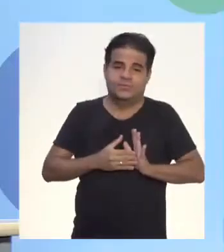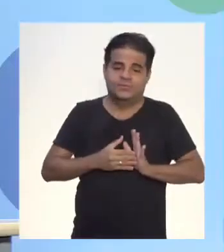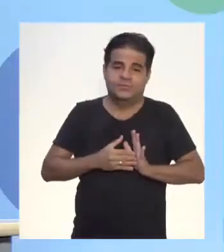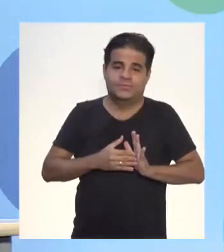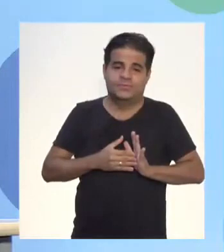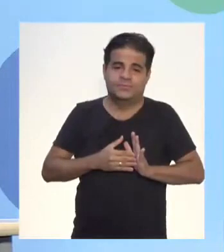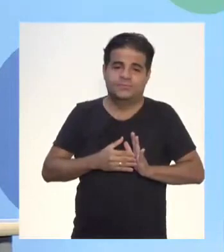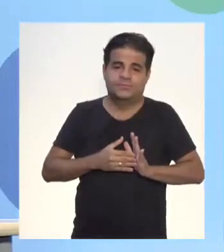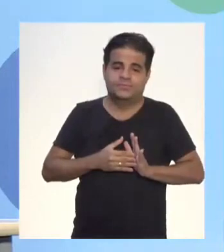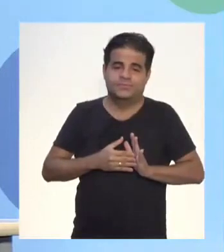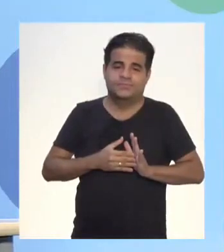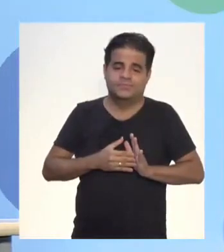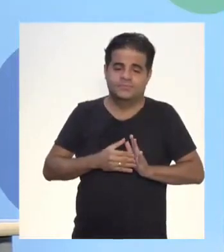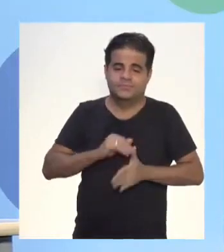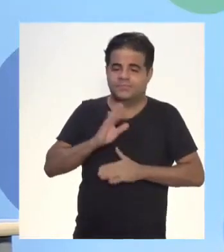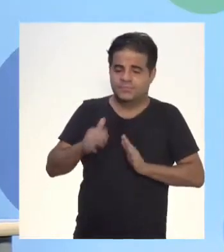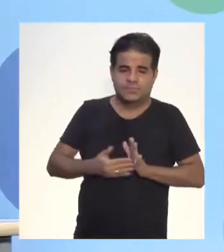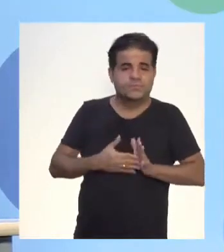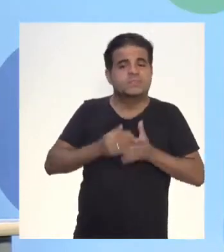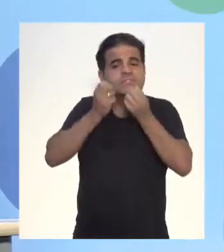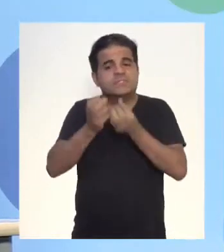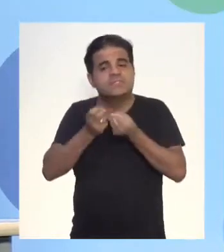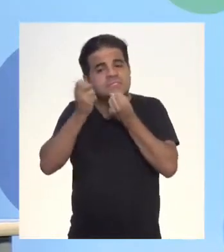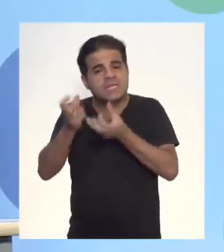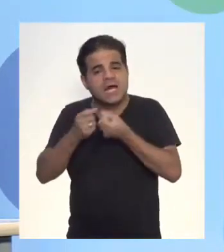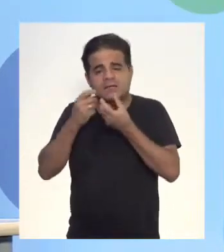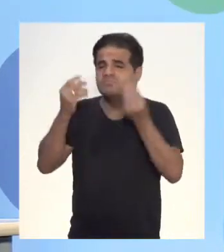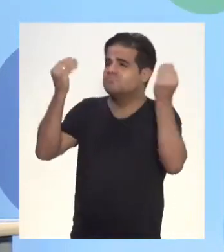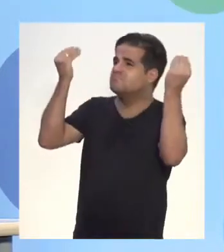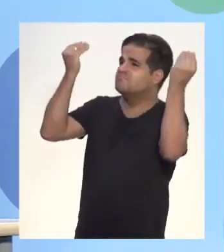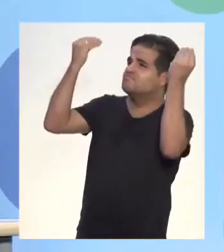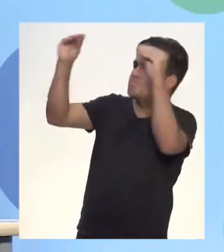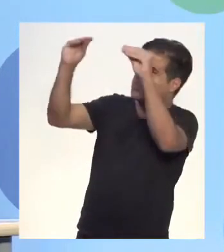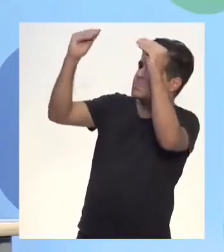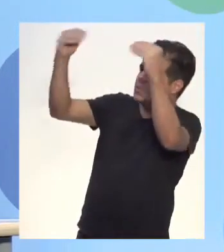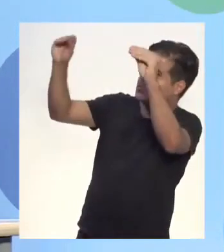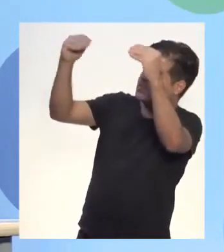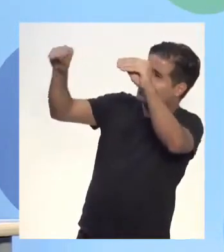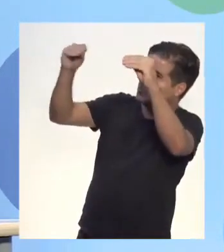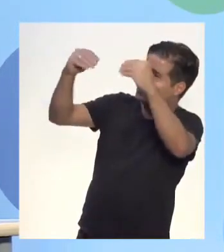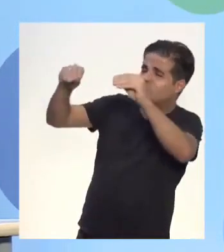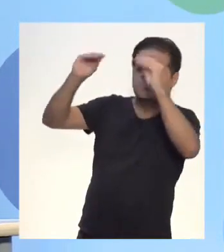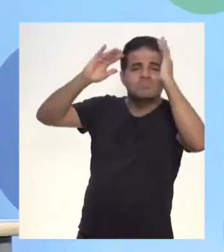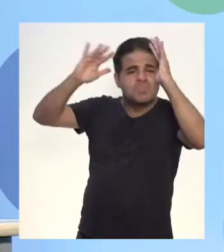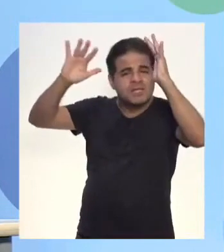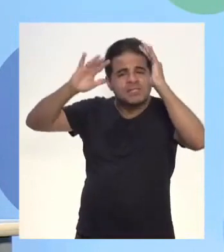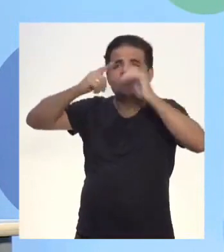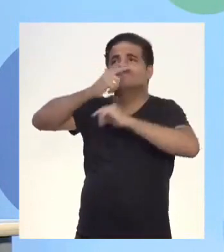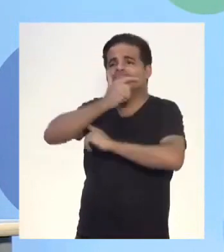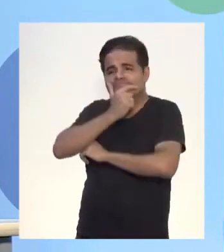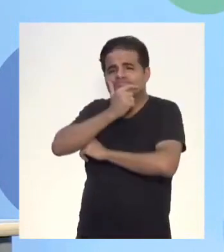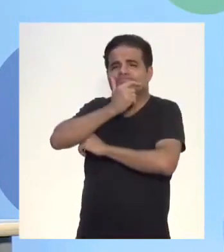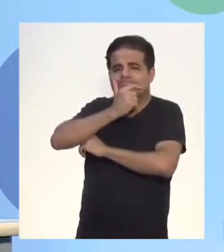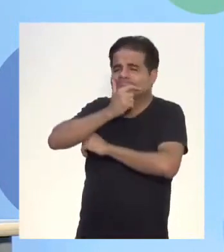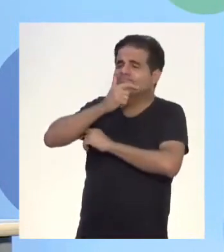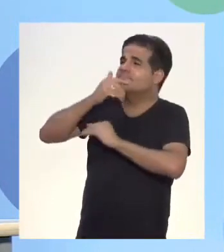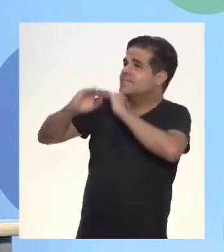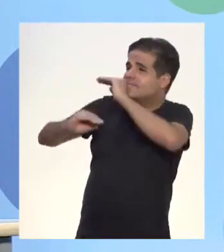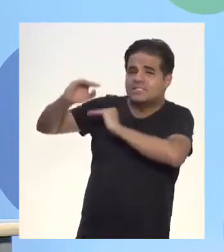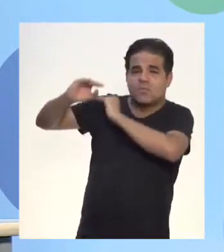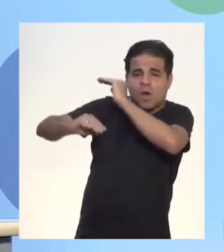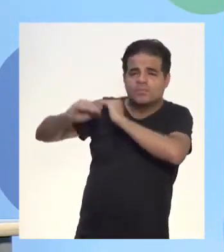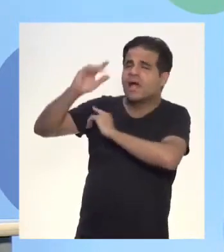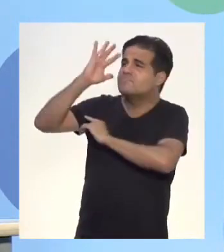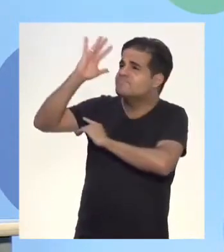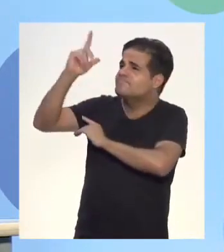todos esses dados, né, que nós jogamos os dados aqui para pensarmos juntos as questões da